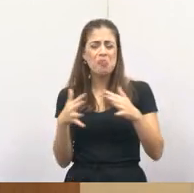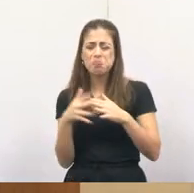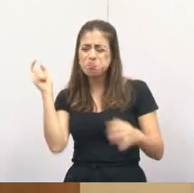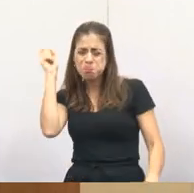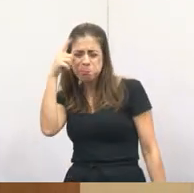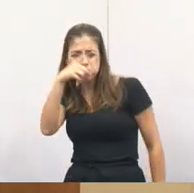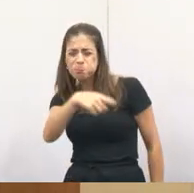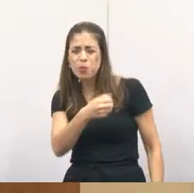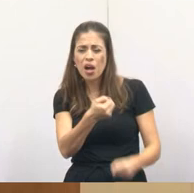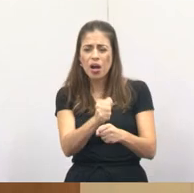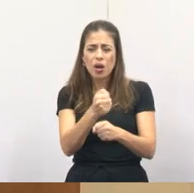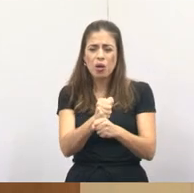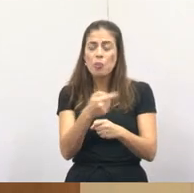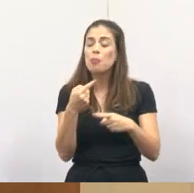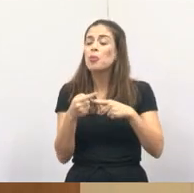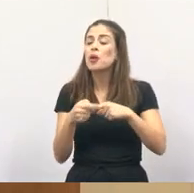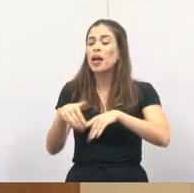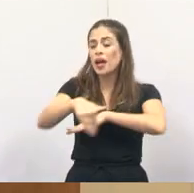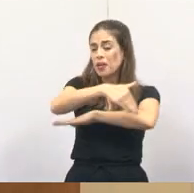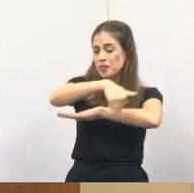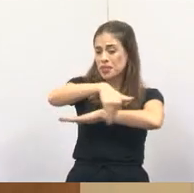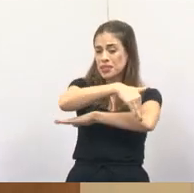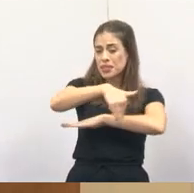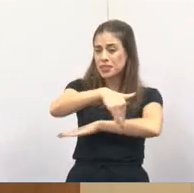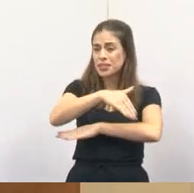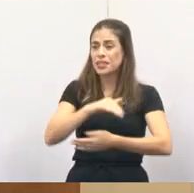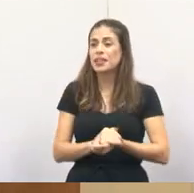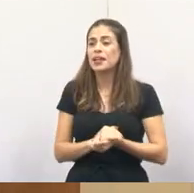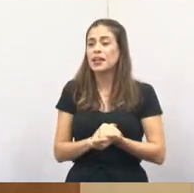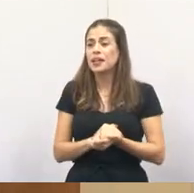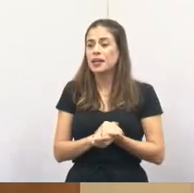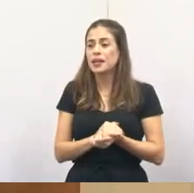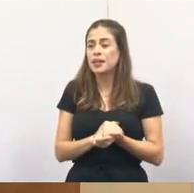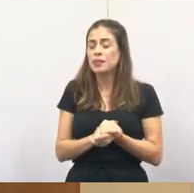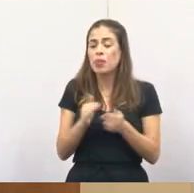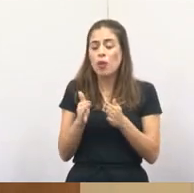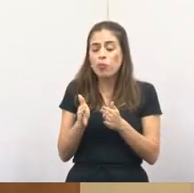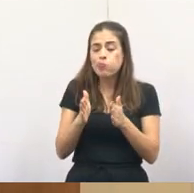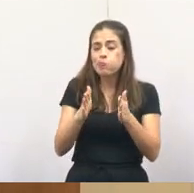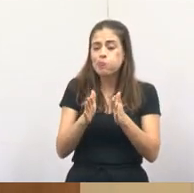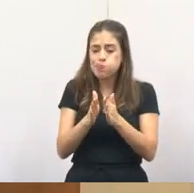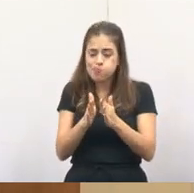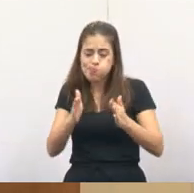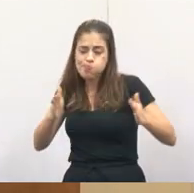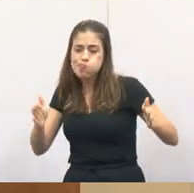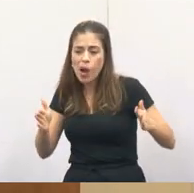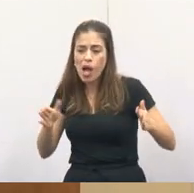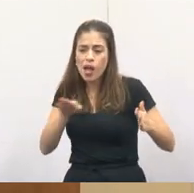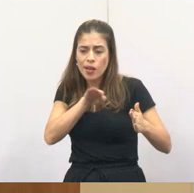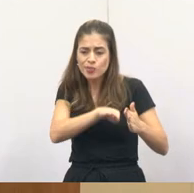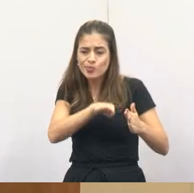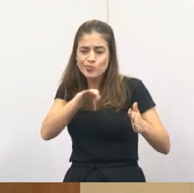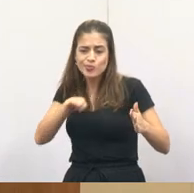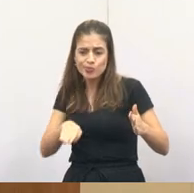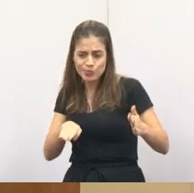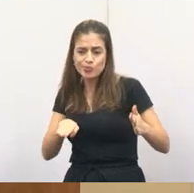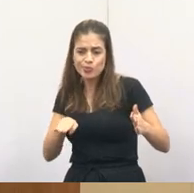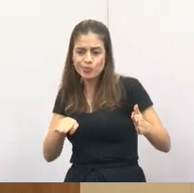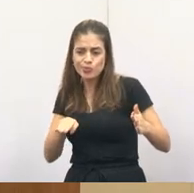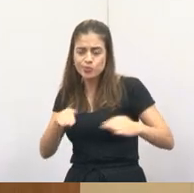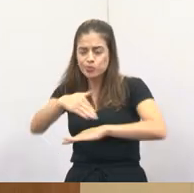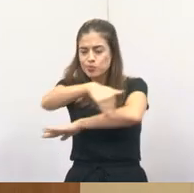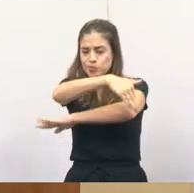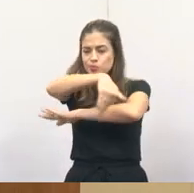assim porque é uma avenida em que a gente buscou ali a duplicação município buscou a duplicação daquela